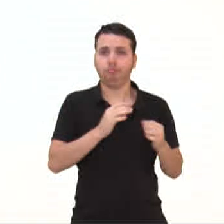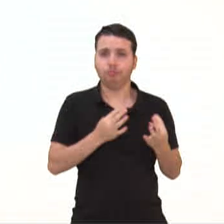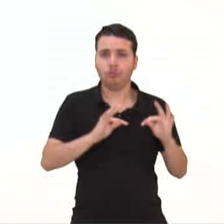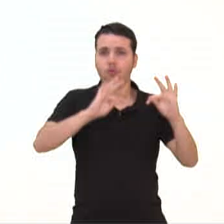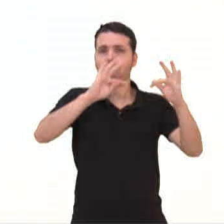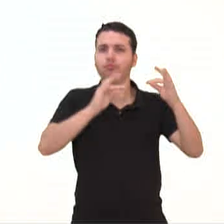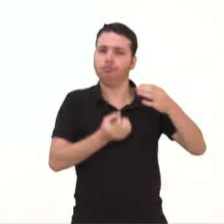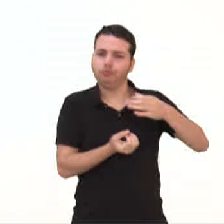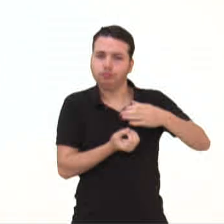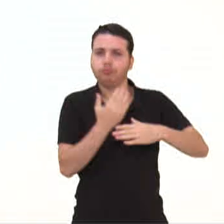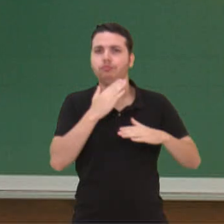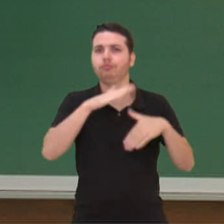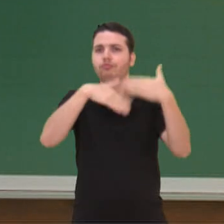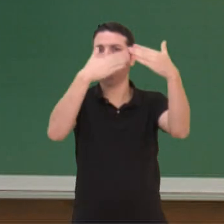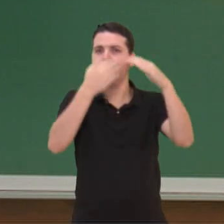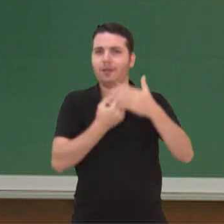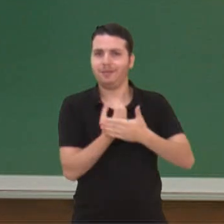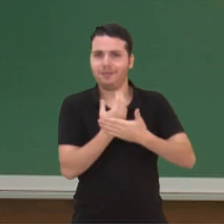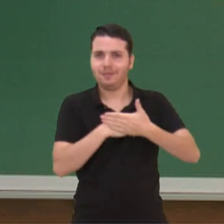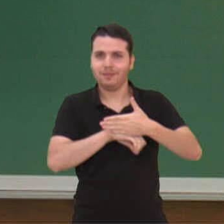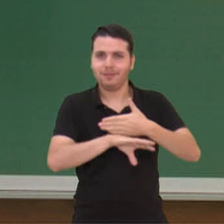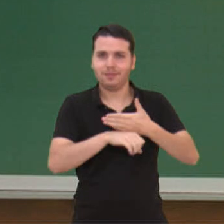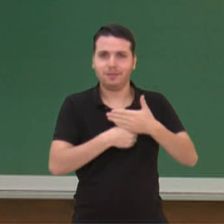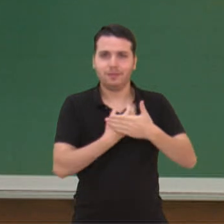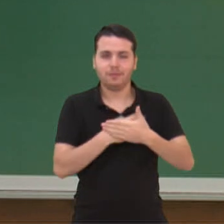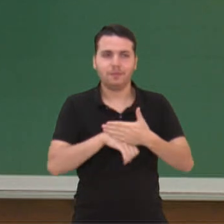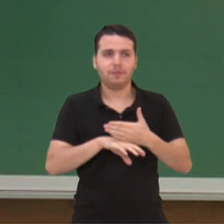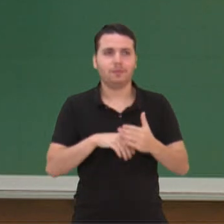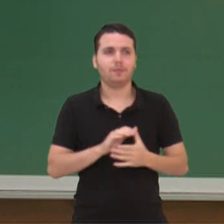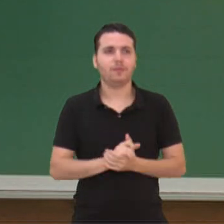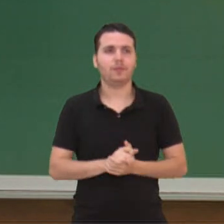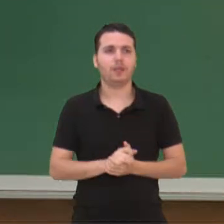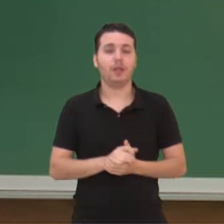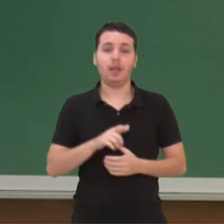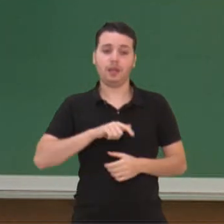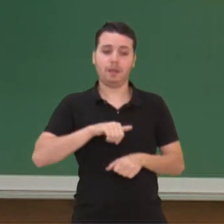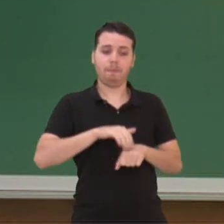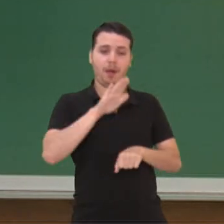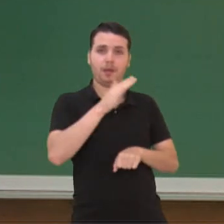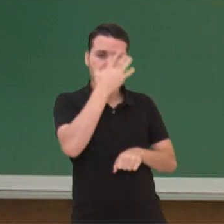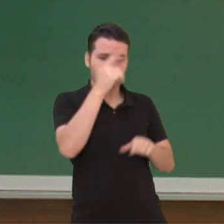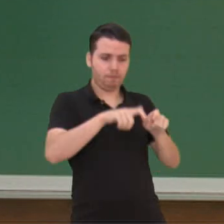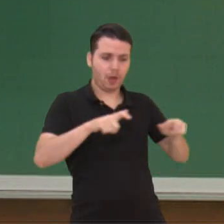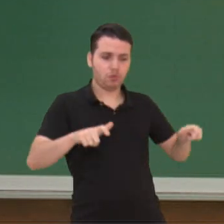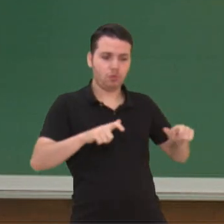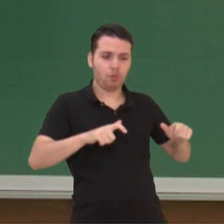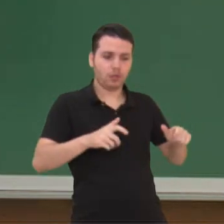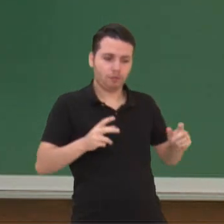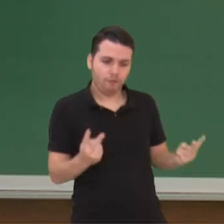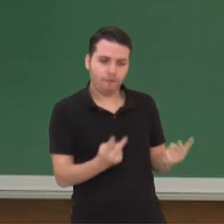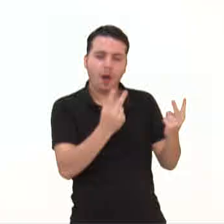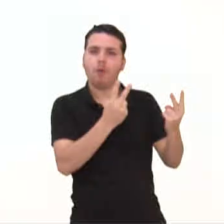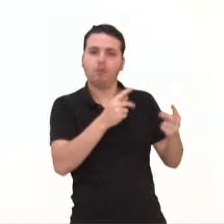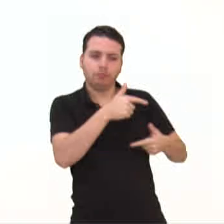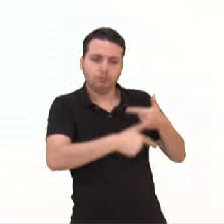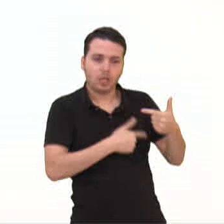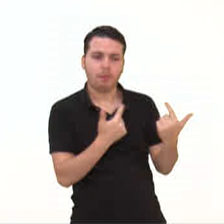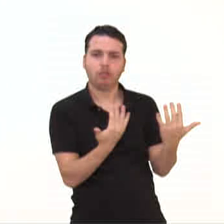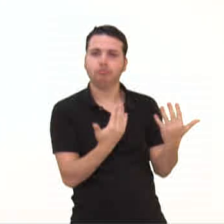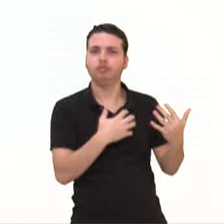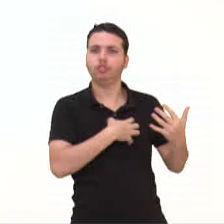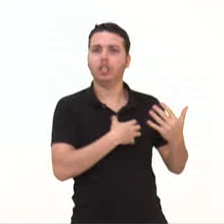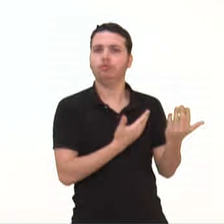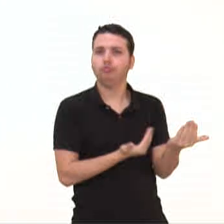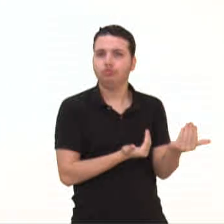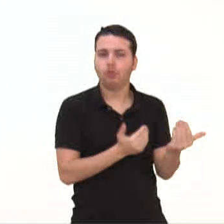softwares e aplicativos, valorização da criatividade da mão de obra jovem, acúmulo de riqueza por meio do conhecimento,